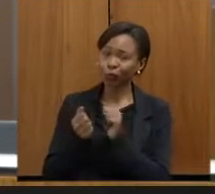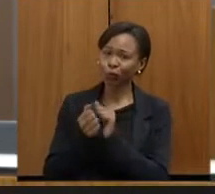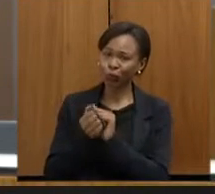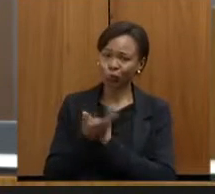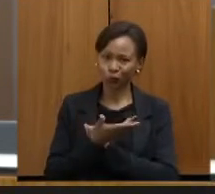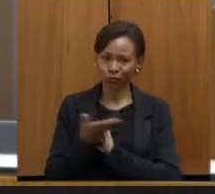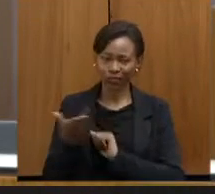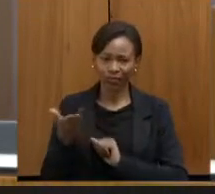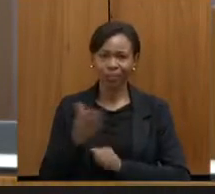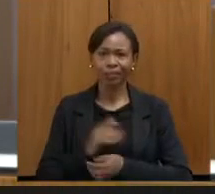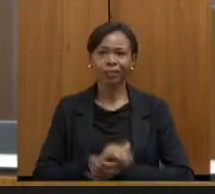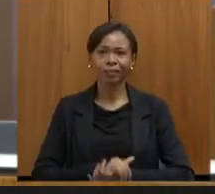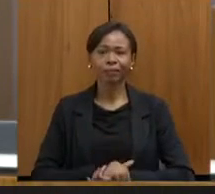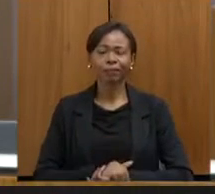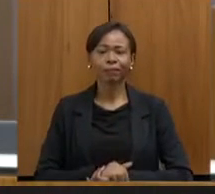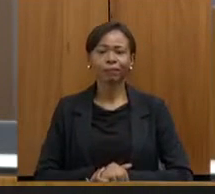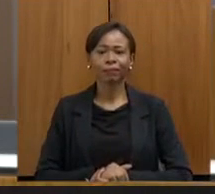aqui.